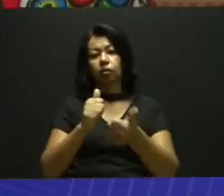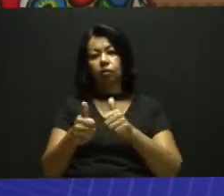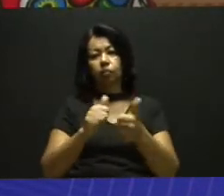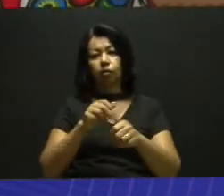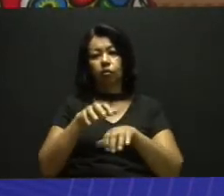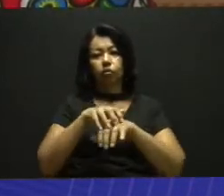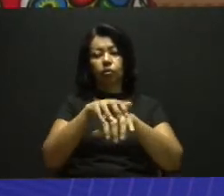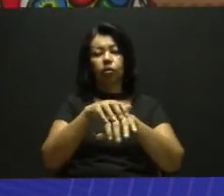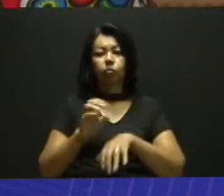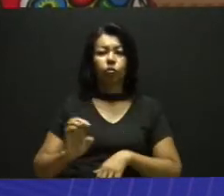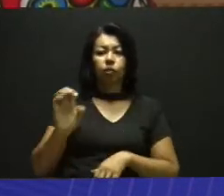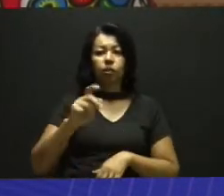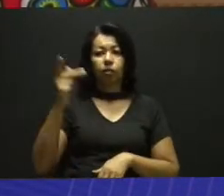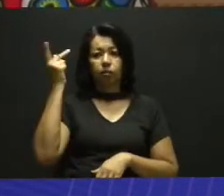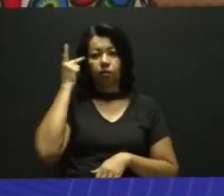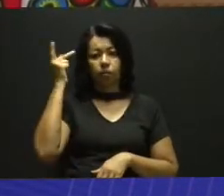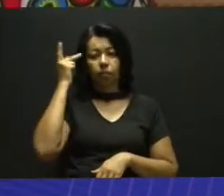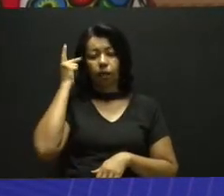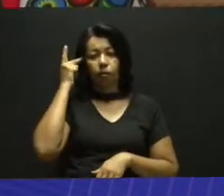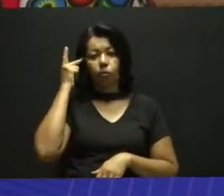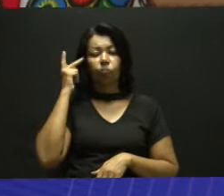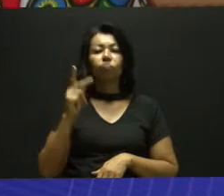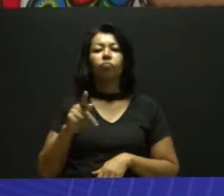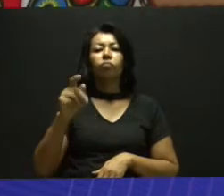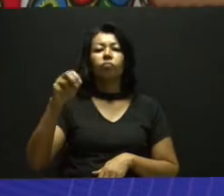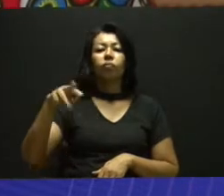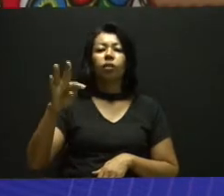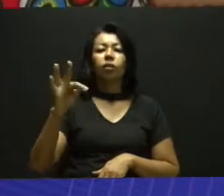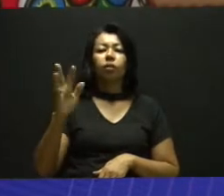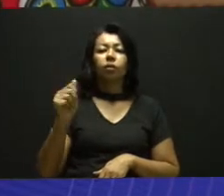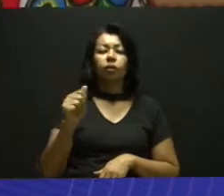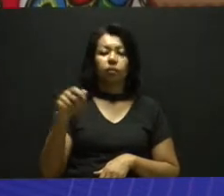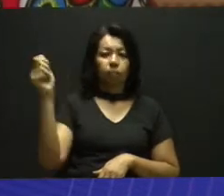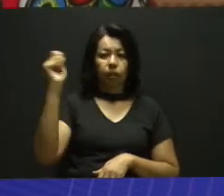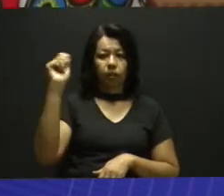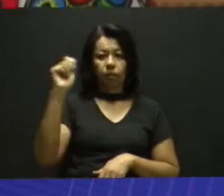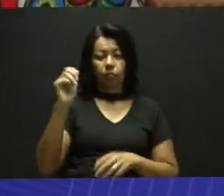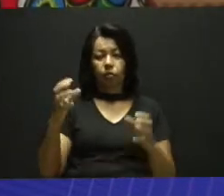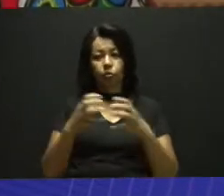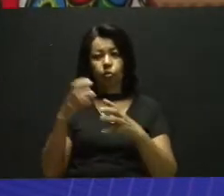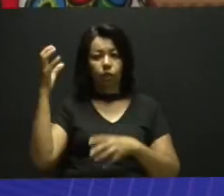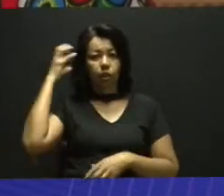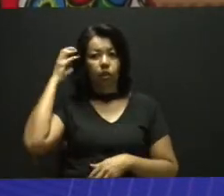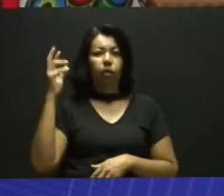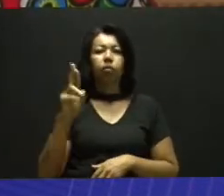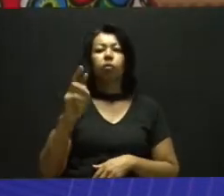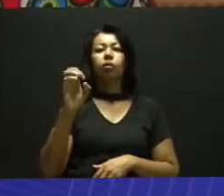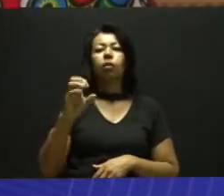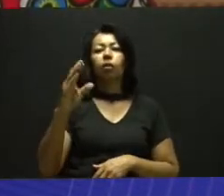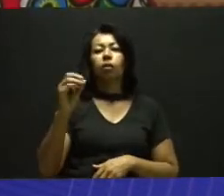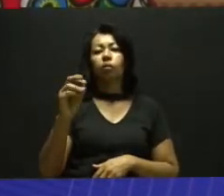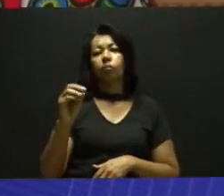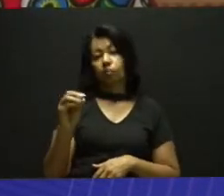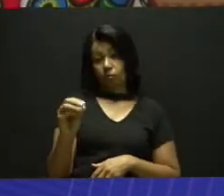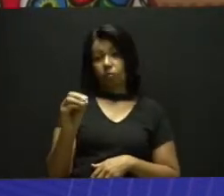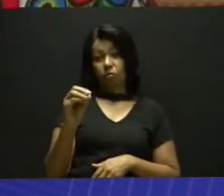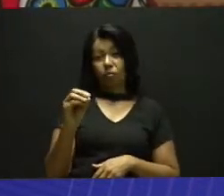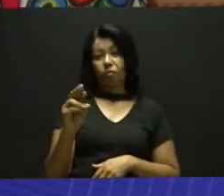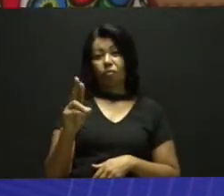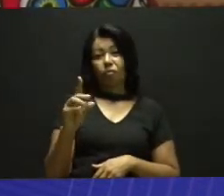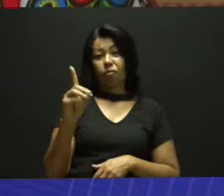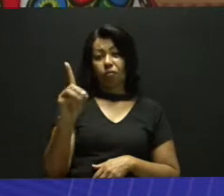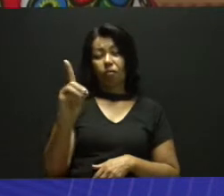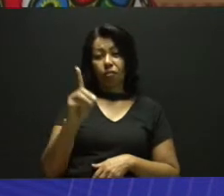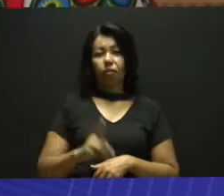turismo do estado de são paulo penta campeão estadual do campeonato da rádio record tricampeão nacional do